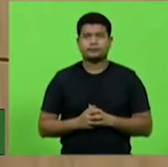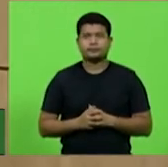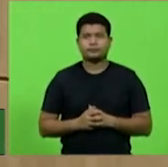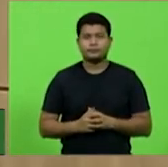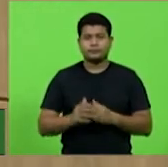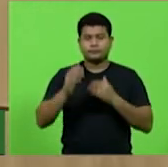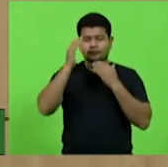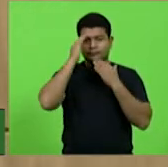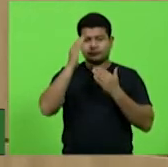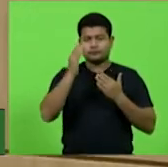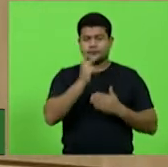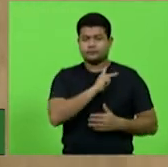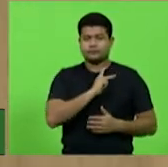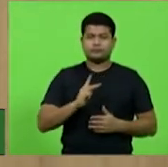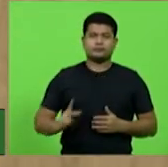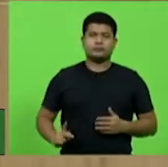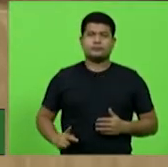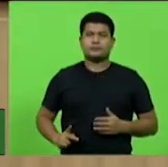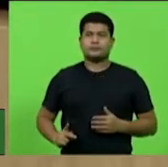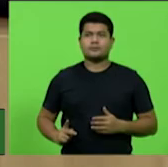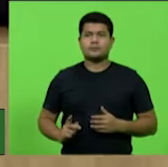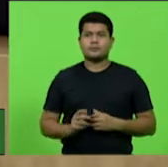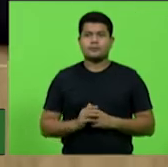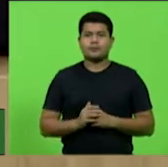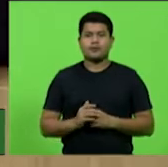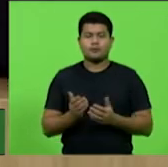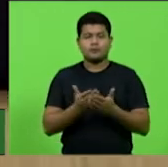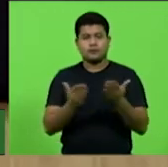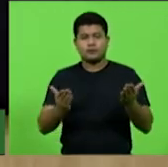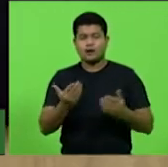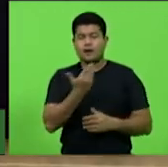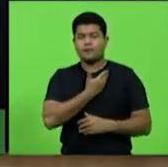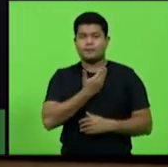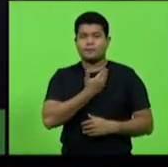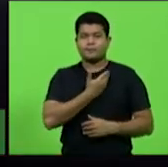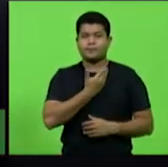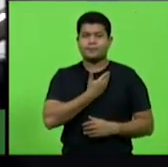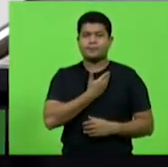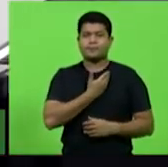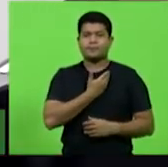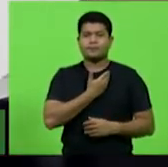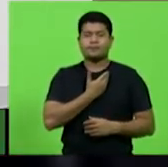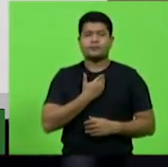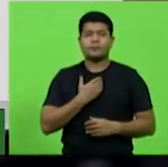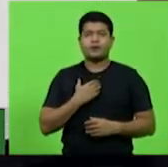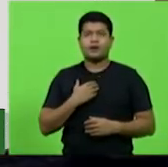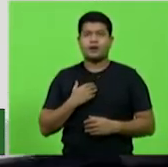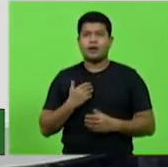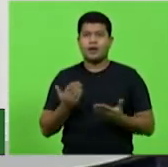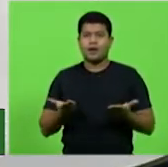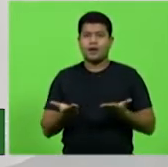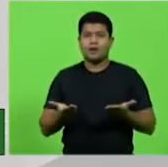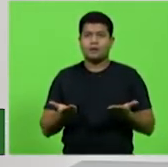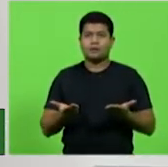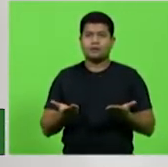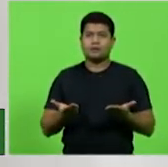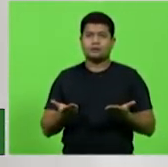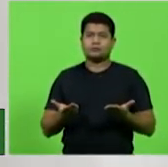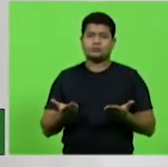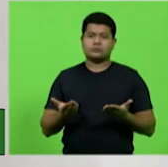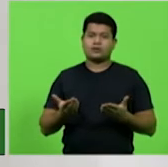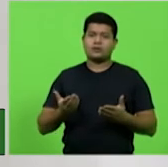Obrigada, senhor presidente. Senhores, meus colegas, eu encerro um ciclo na minha vida